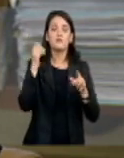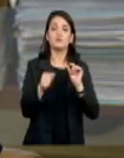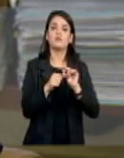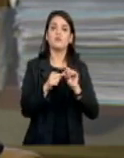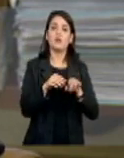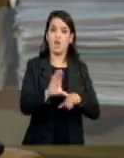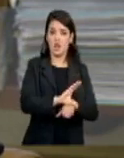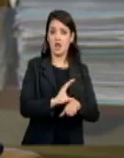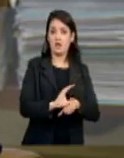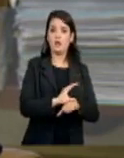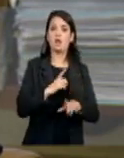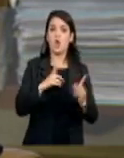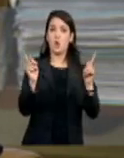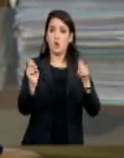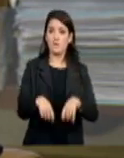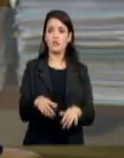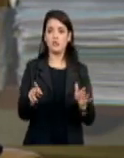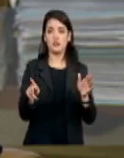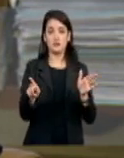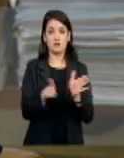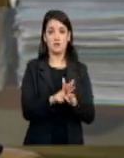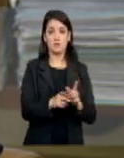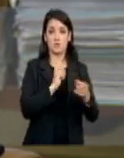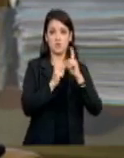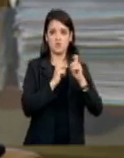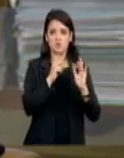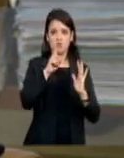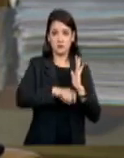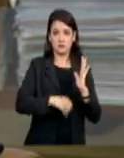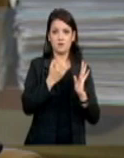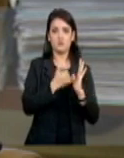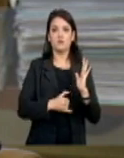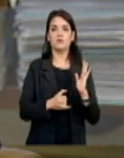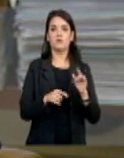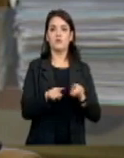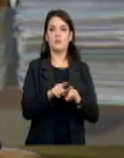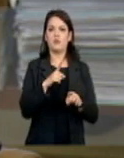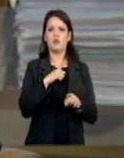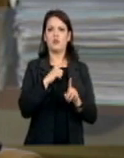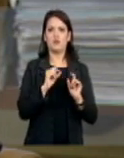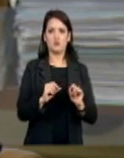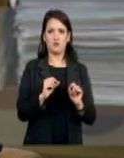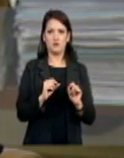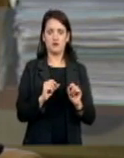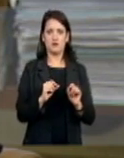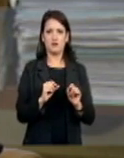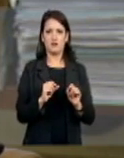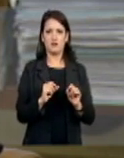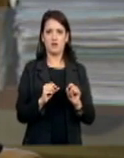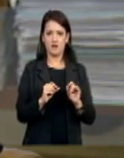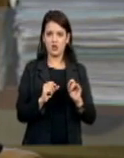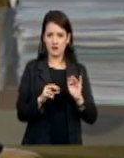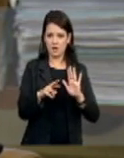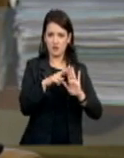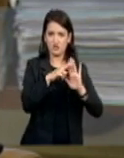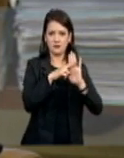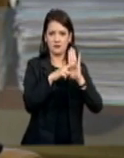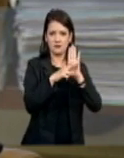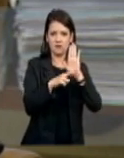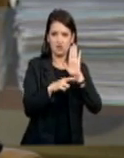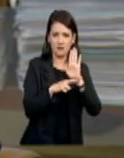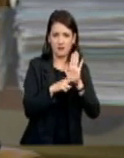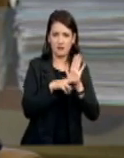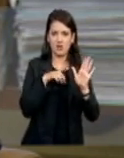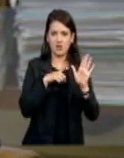a própria administração tributária incumbindo a de superar ainda que mediante critérios e procedimentos indicados na